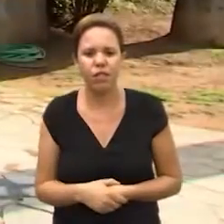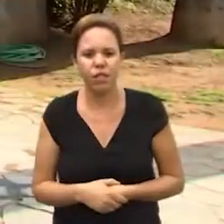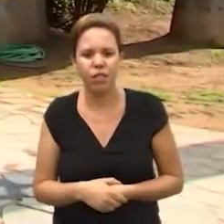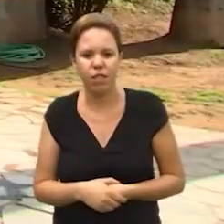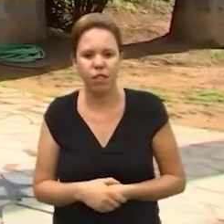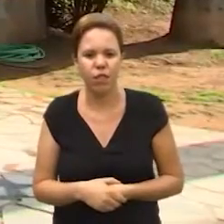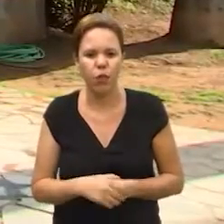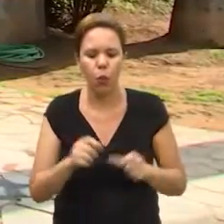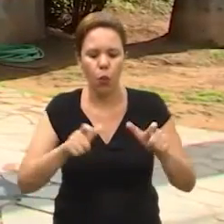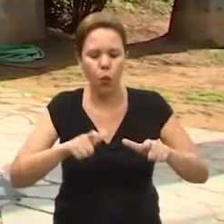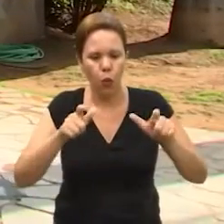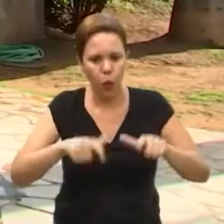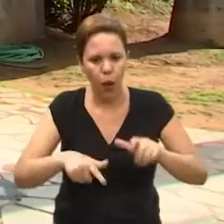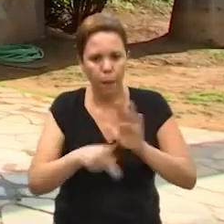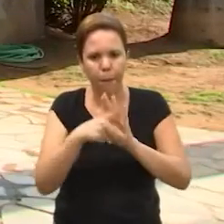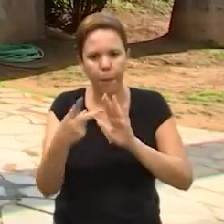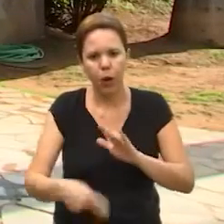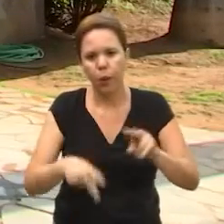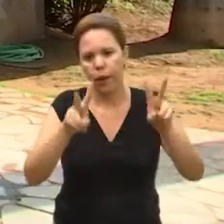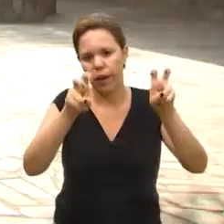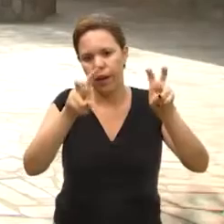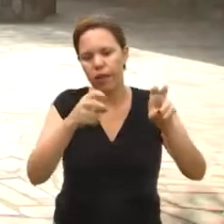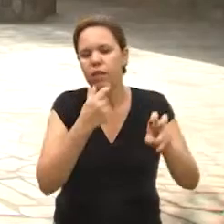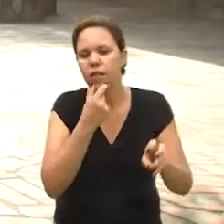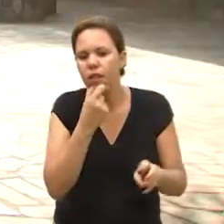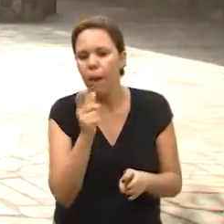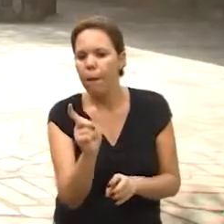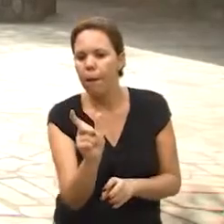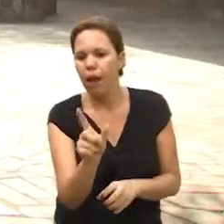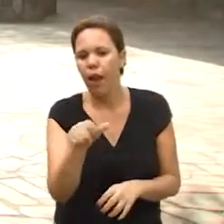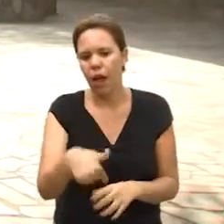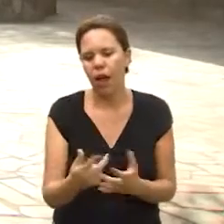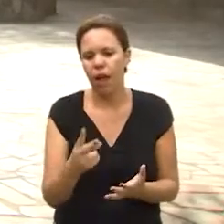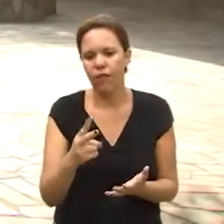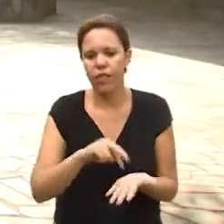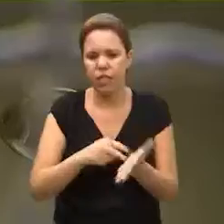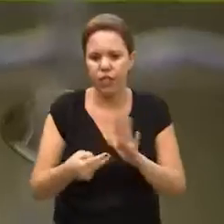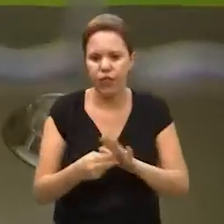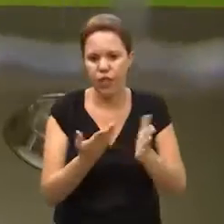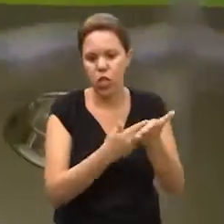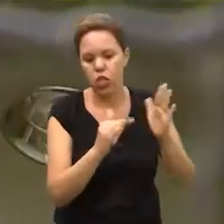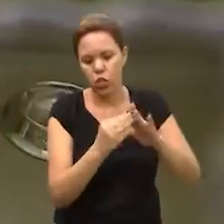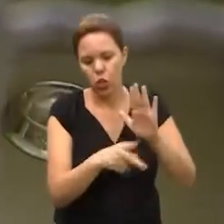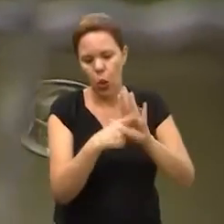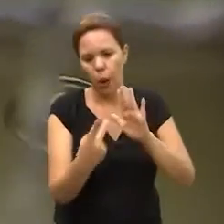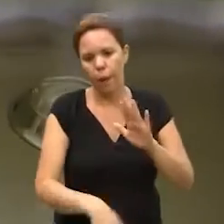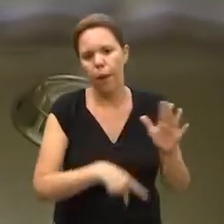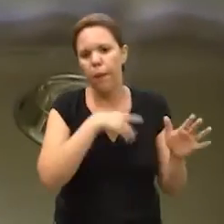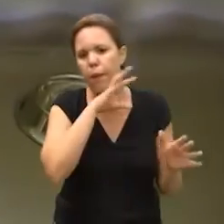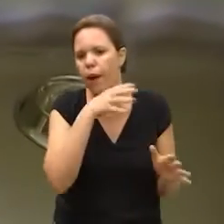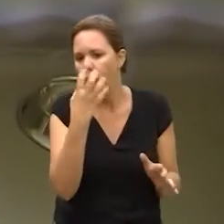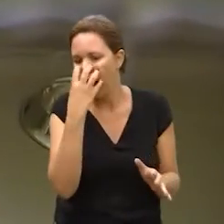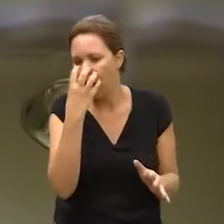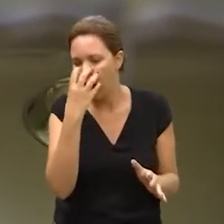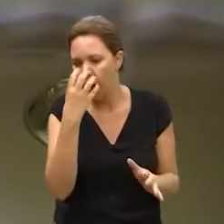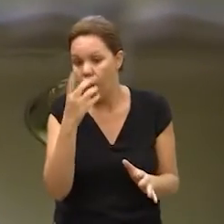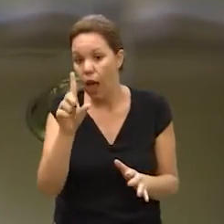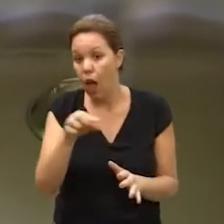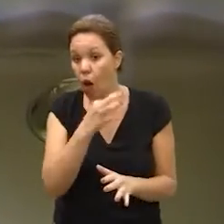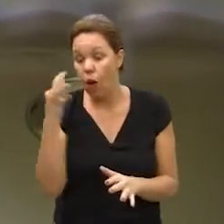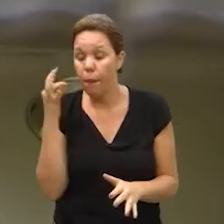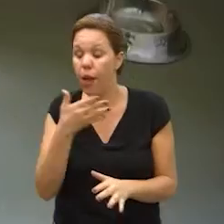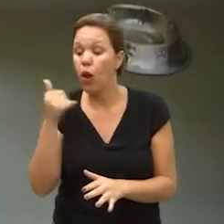O daycare, termo em inglês que significa creche para cães, é uma ótima opção para os animais que ficam sozinhos em